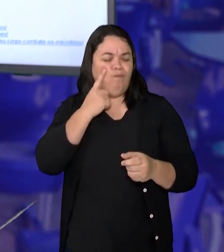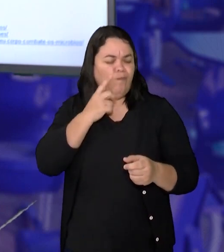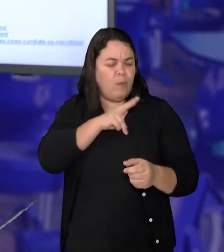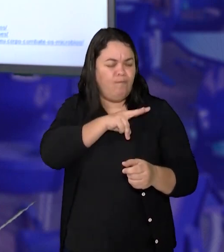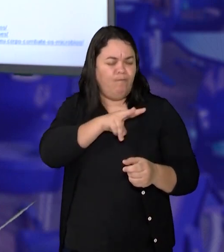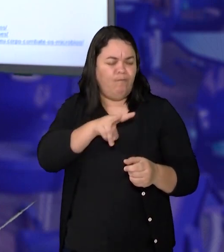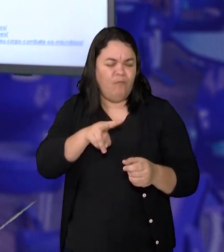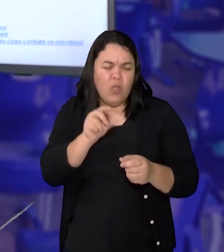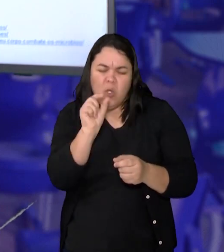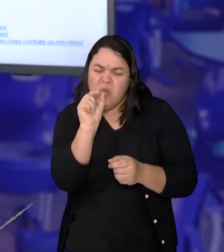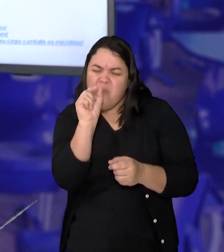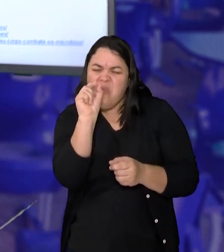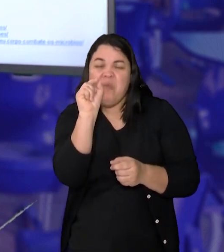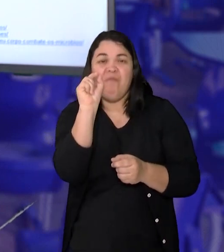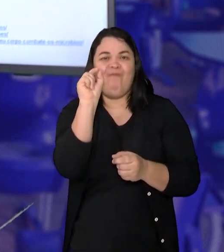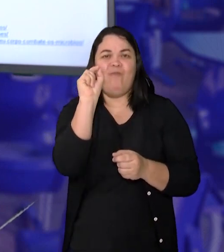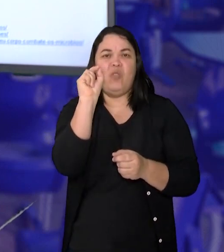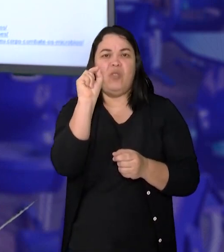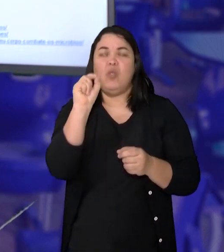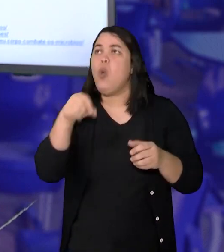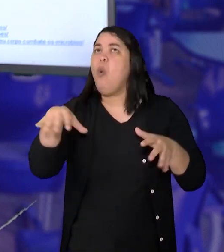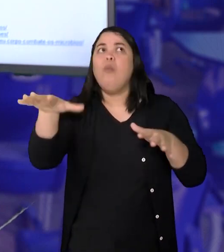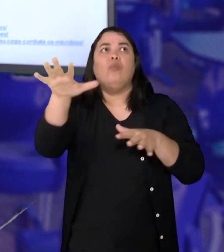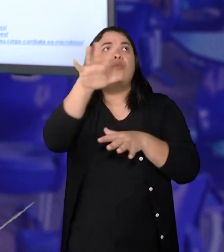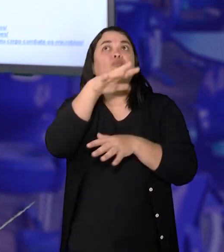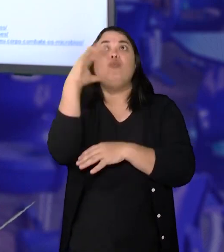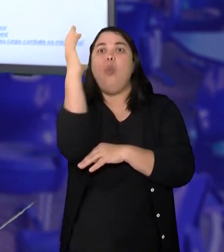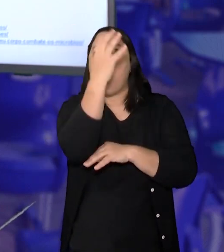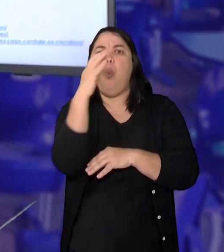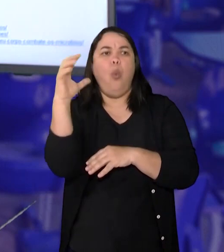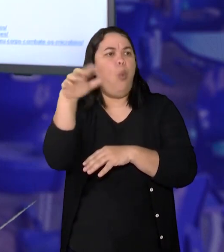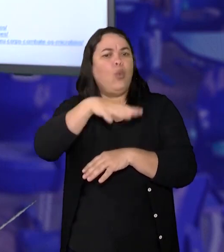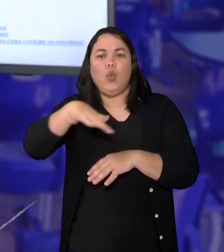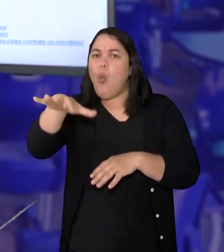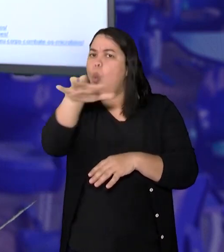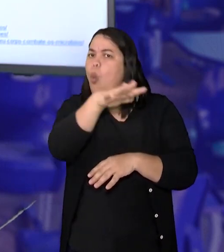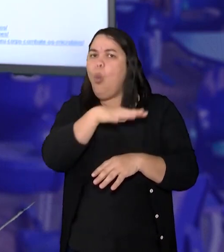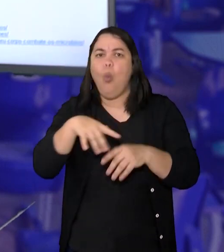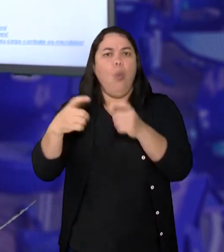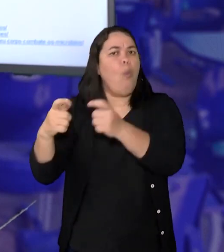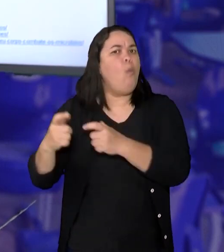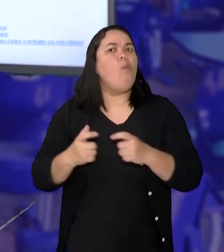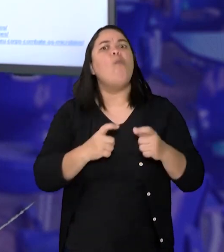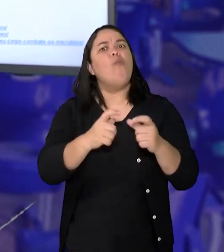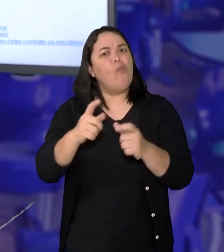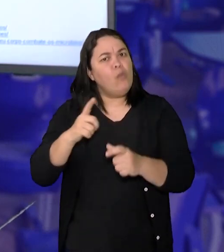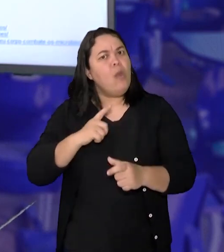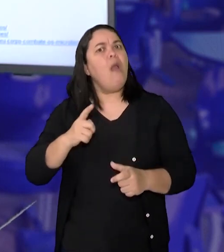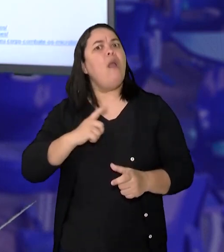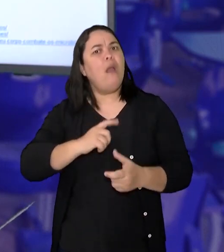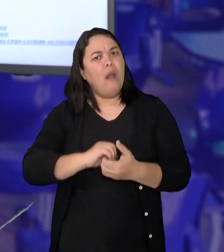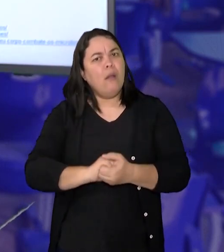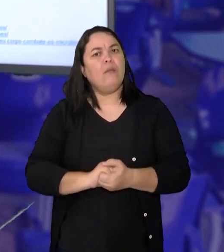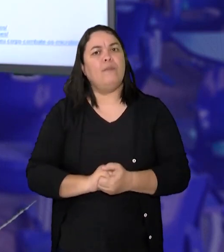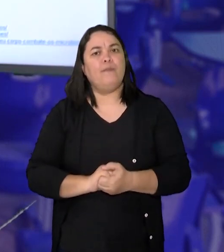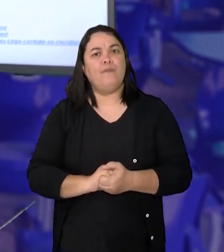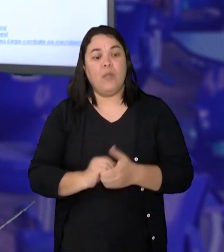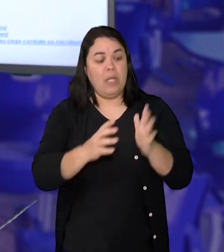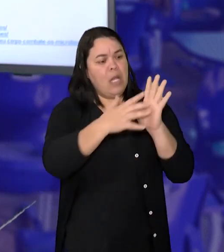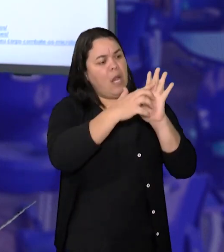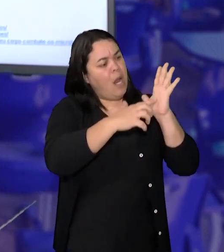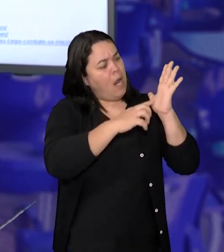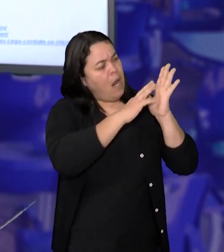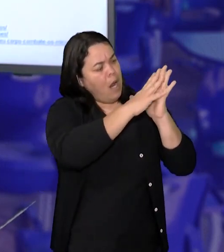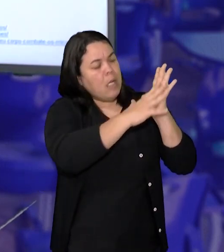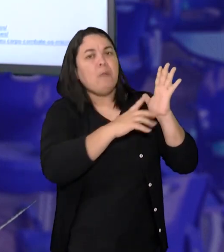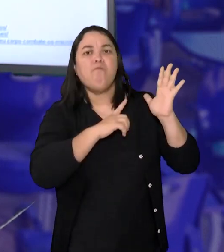esses bichinhos pequenininhos que eles estão na natureza. E eles podem ser localizados em qualquer lugar que você pensar. Desde a